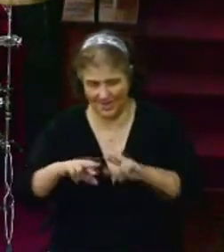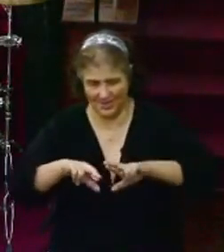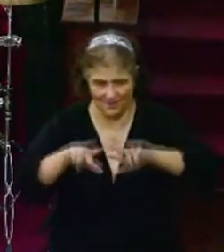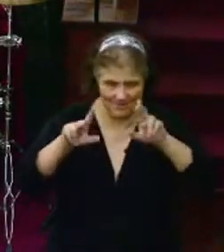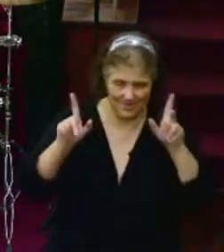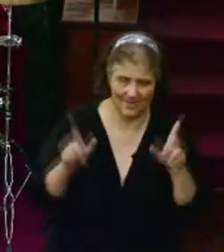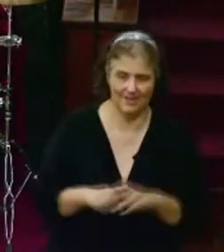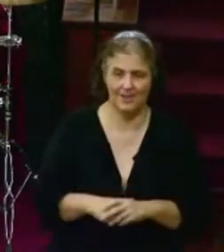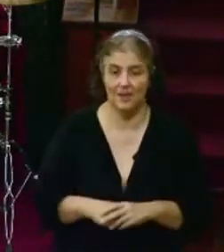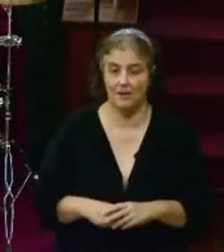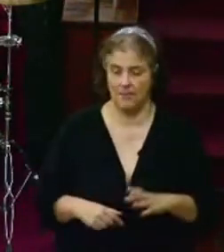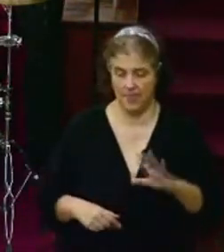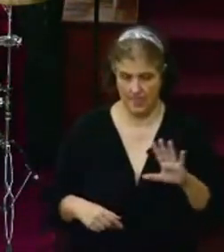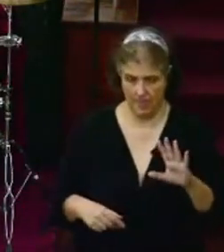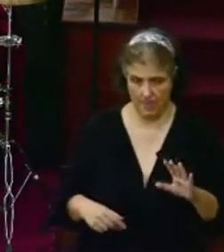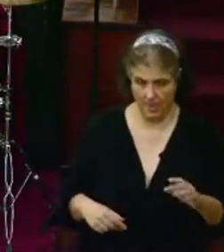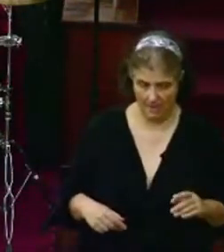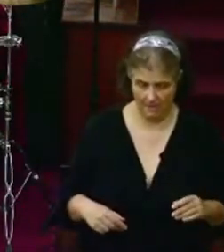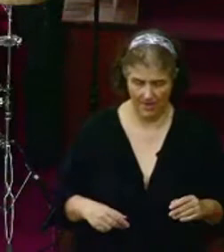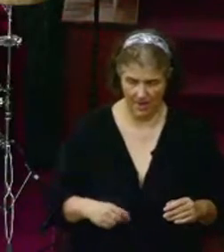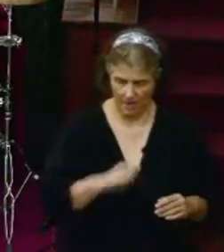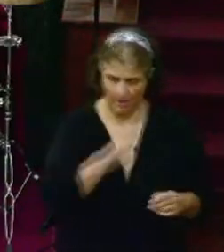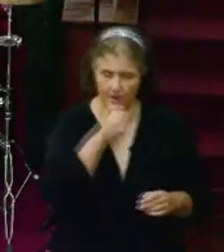judeus, ele é digno.